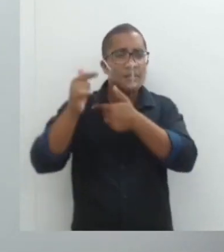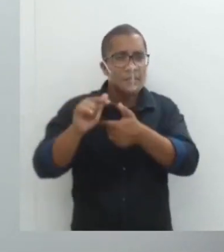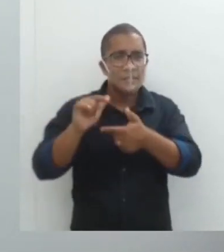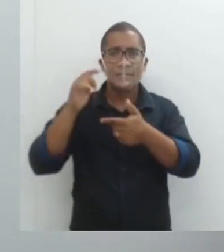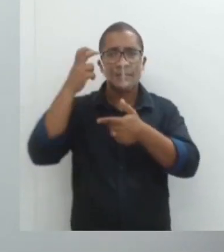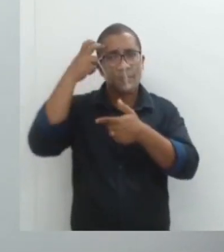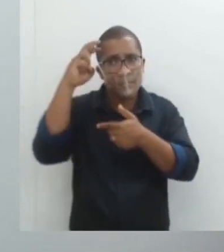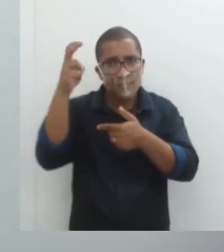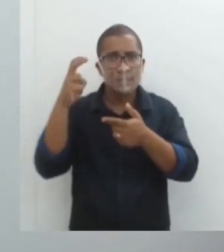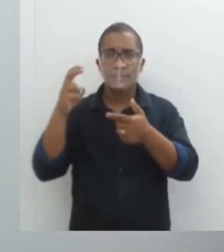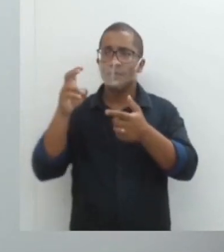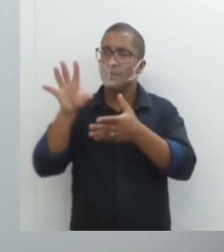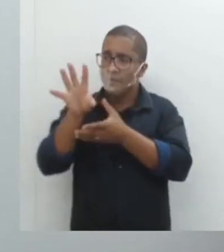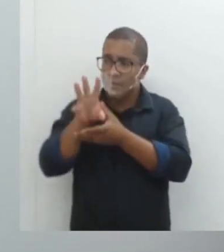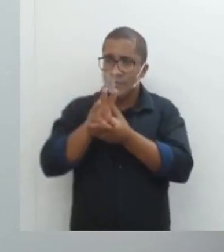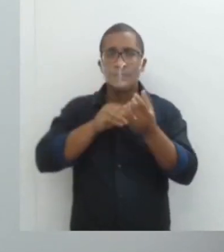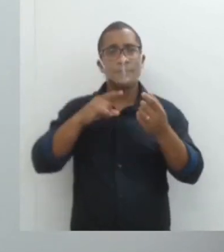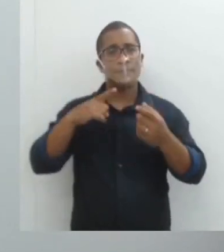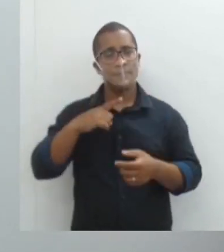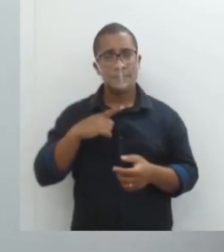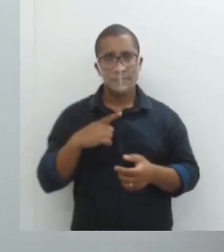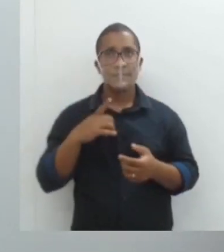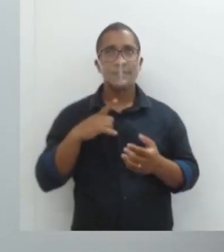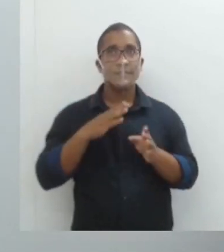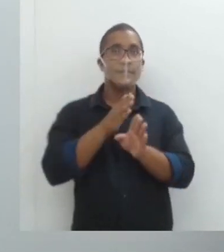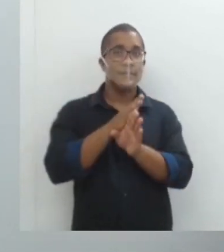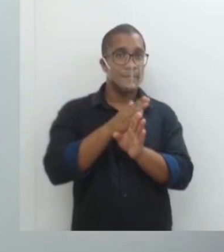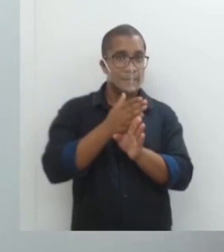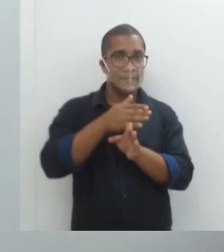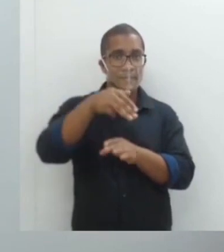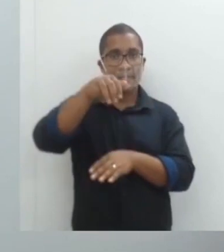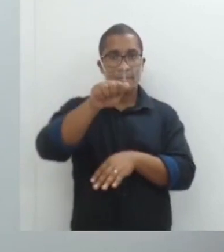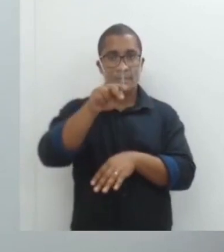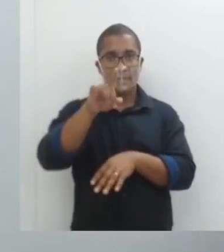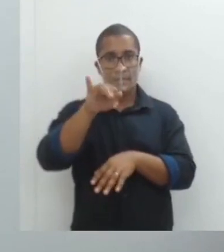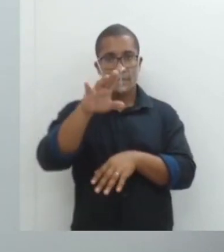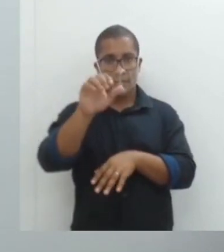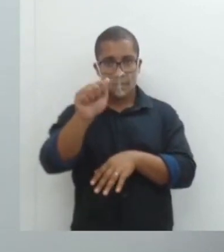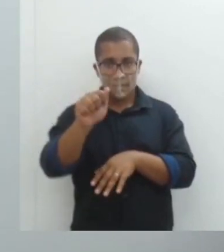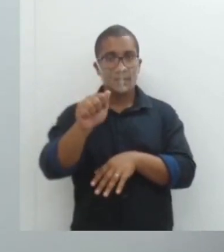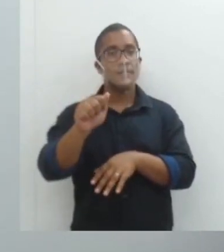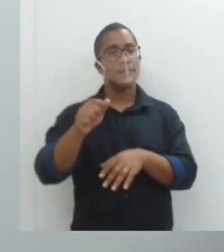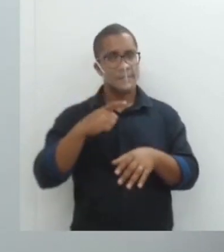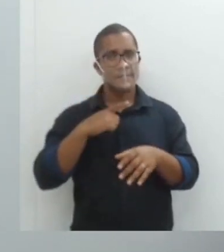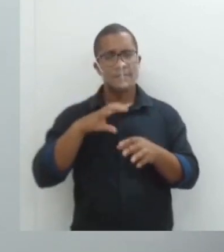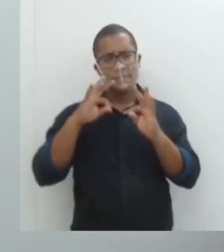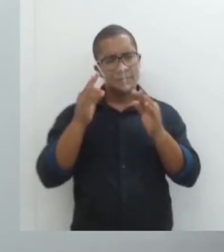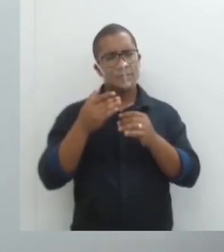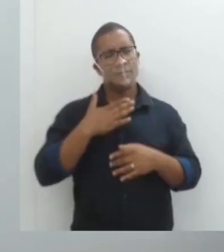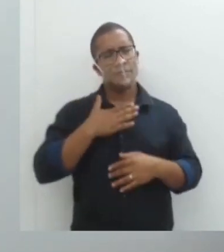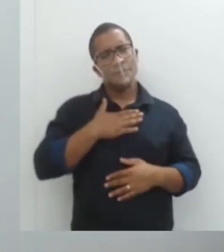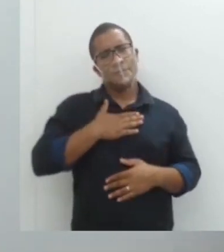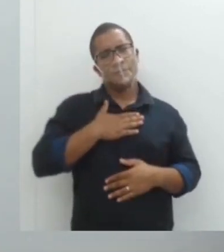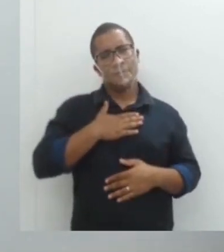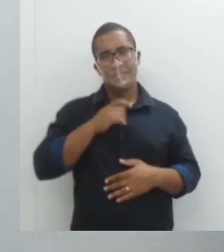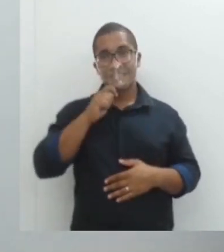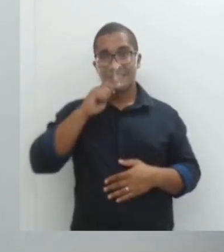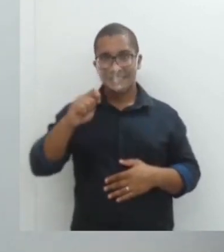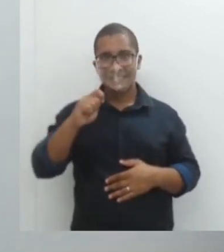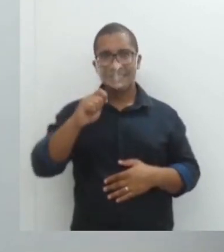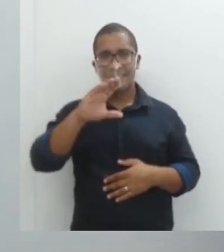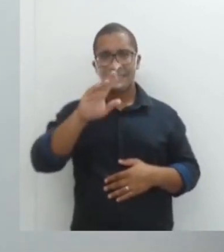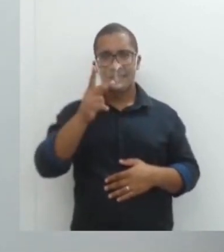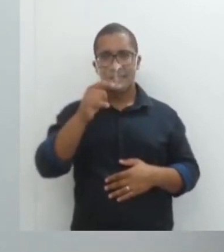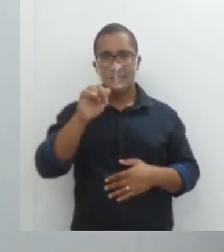cultura. Então nós temos, por exemplo, a mandioca, né, que todo mundo gosta, né, com aquela famosa charque assada.